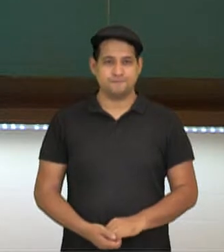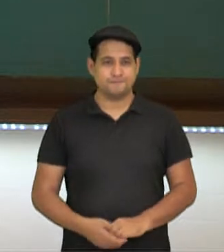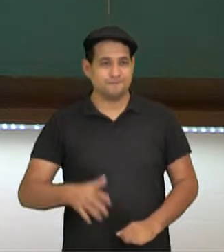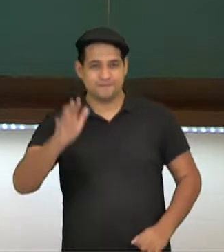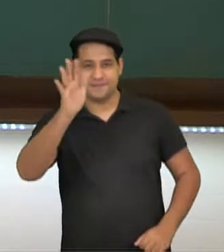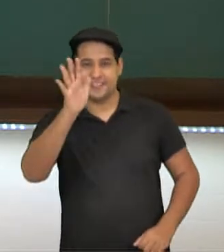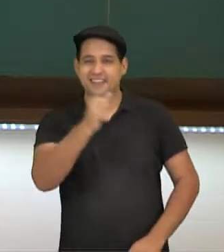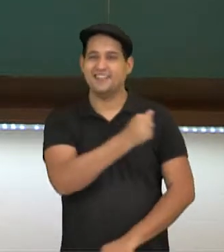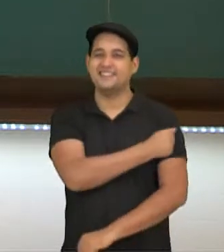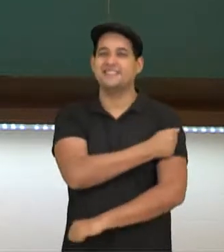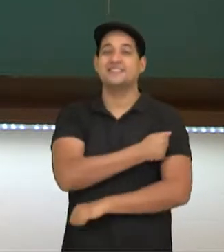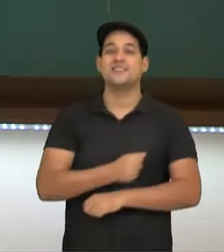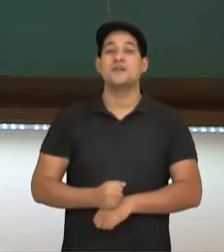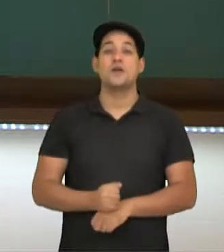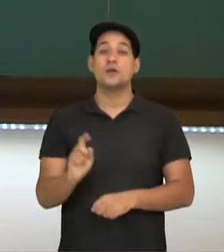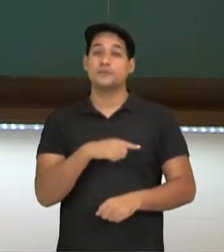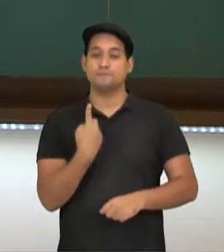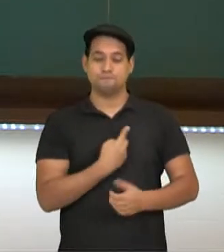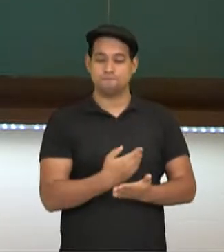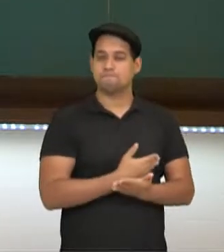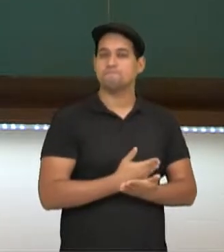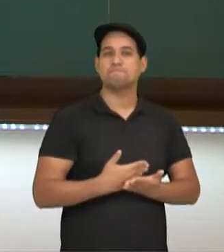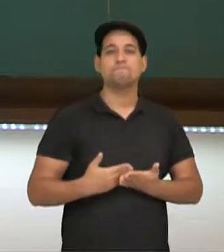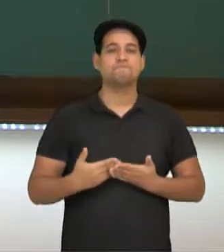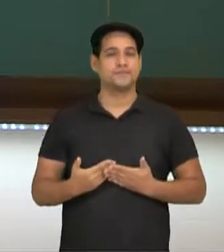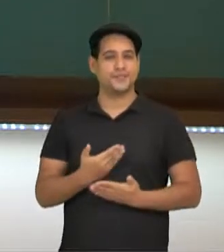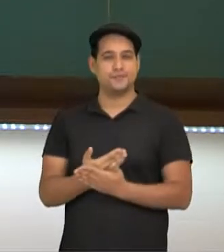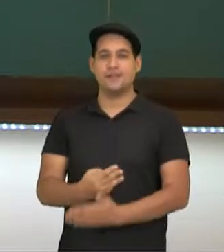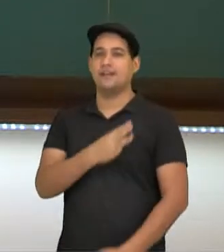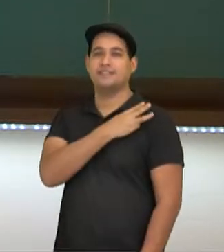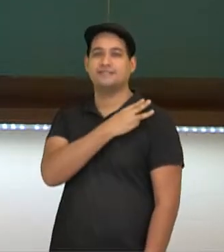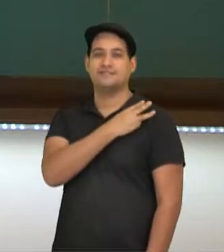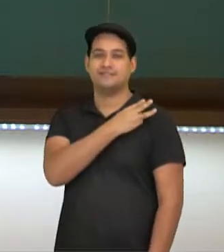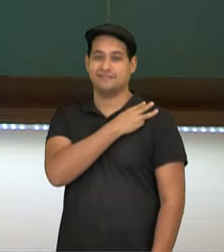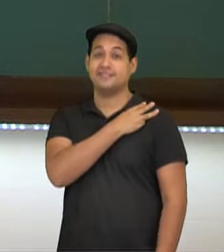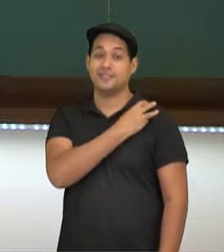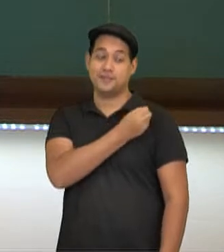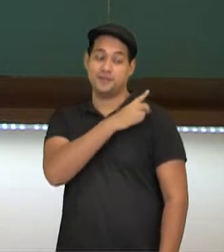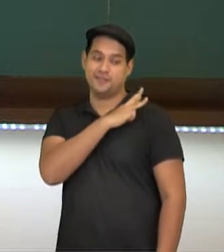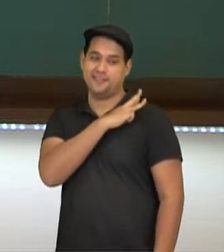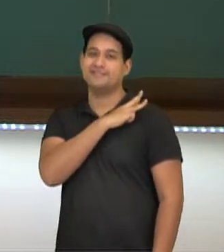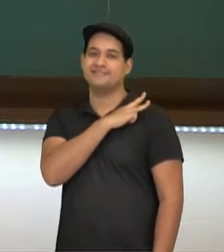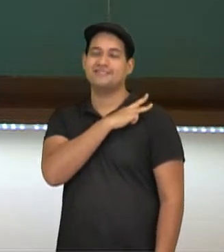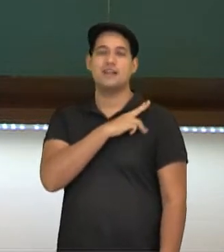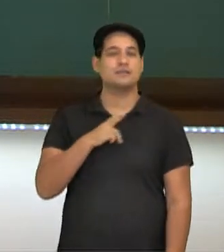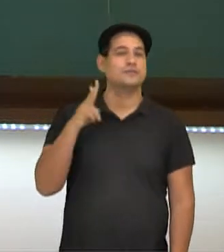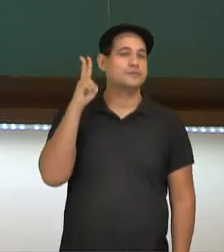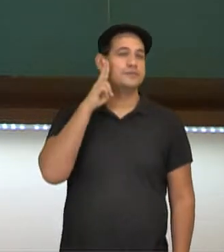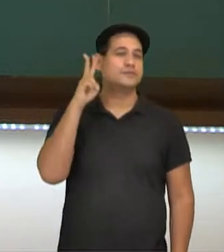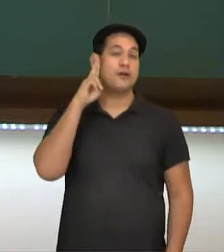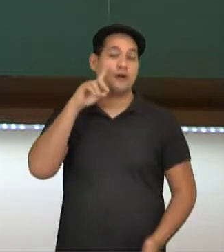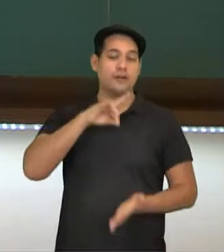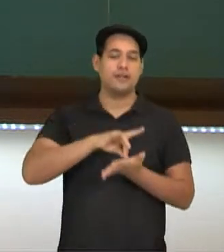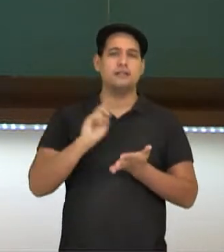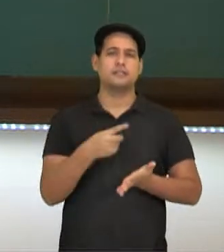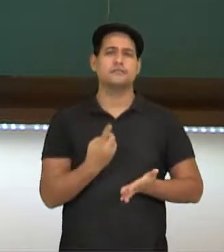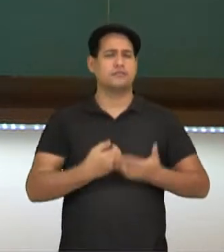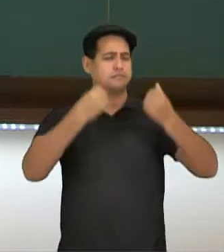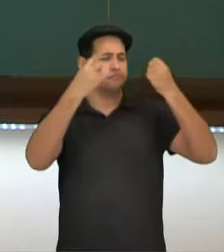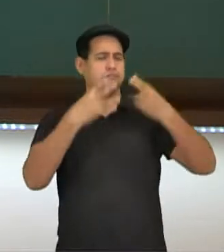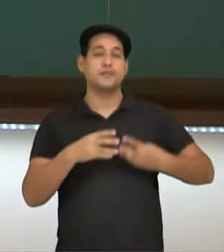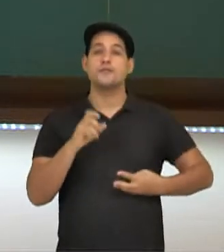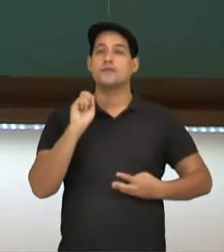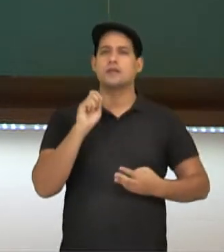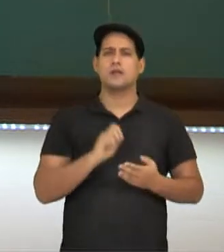Saudações, alunos! Estamos começando mais uma aula de terceira série de ensino médio, mais uma aula de história, em que vamos abordar um dos